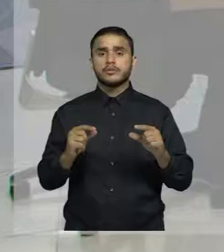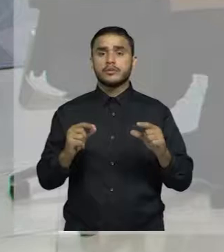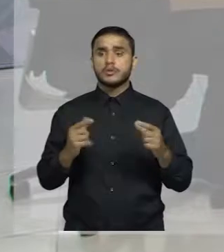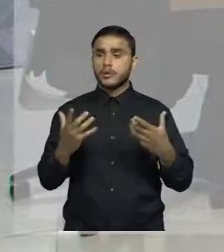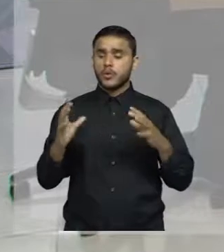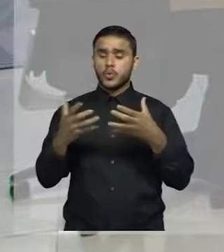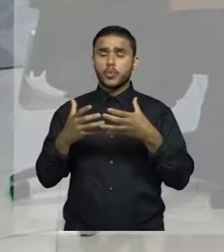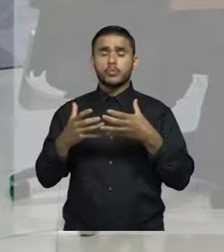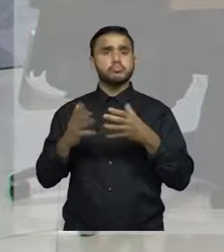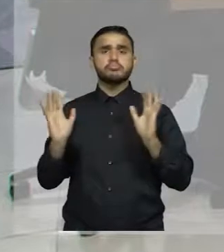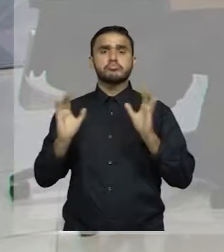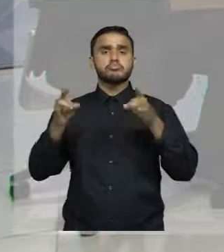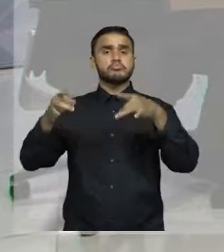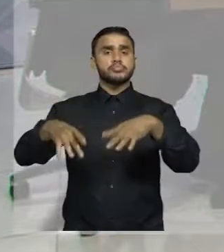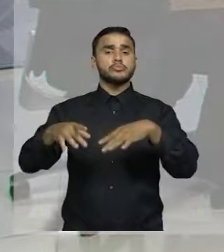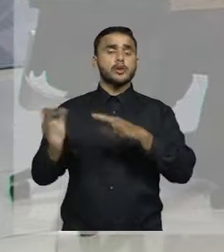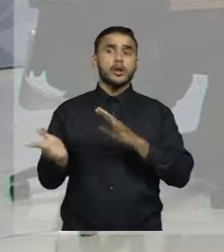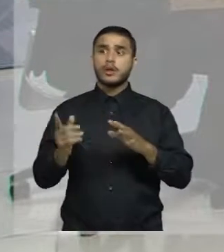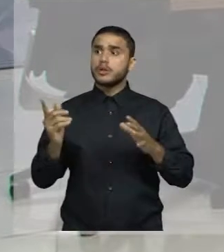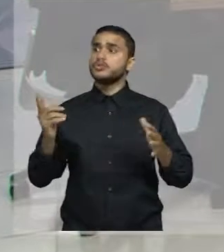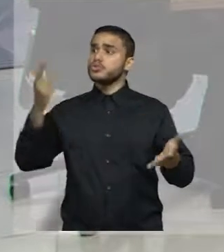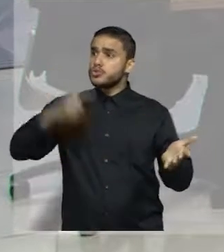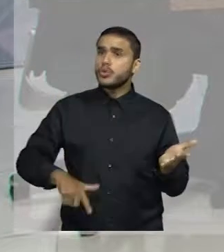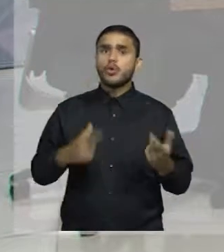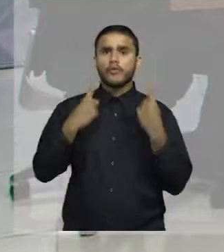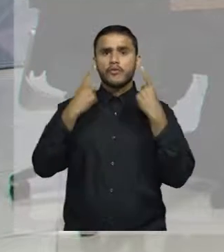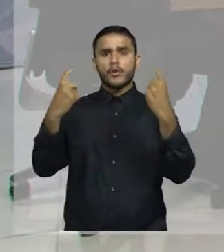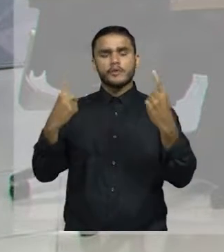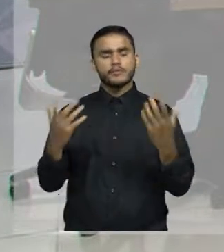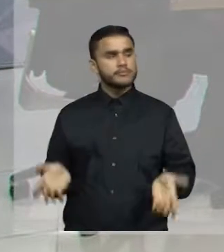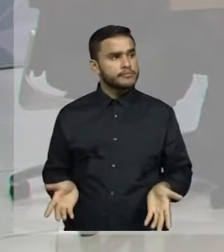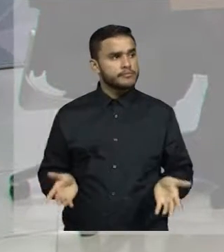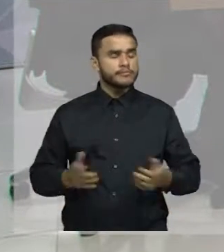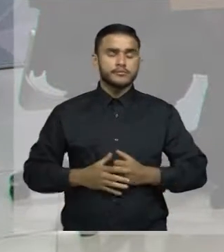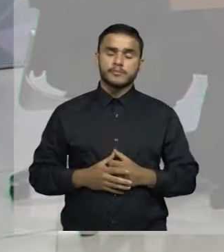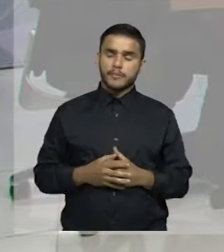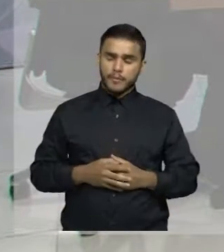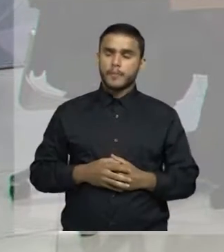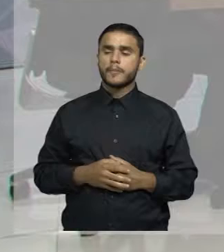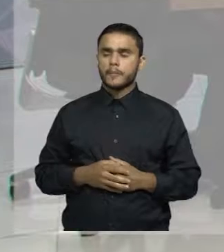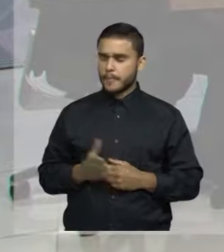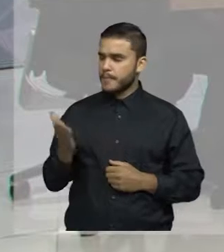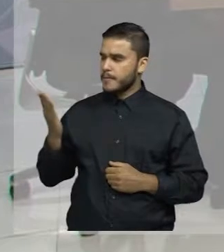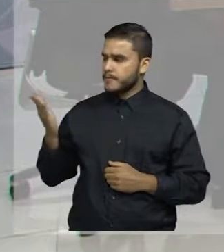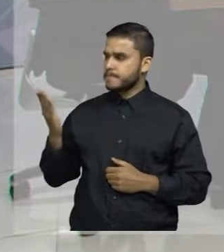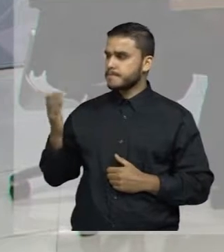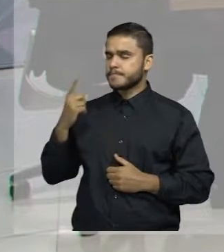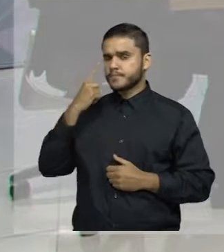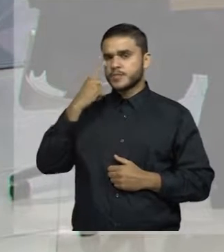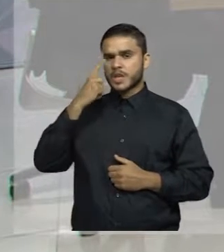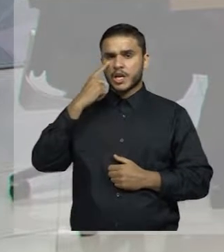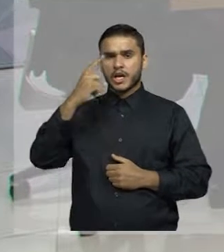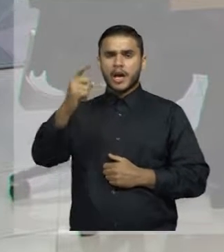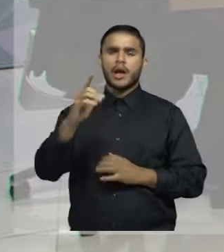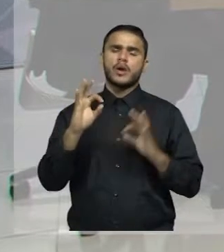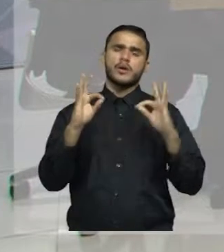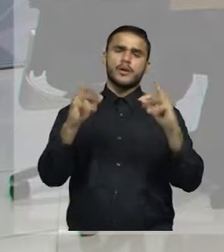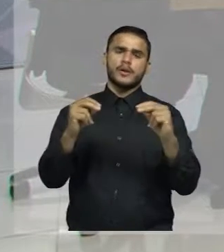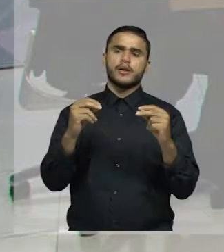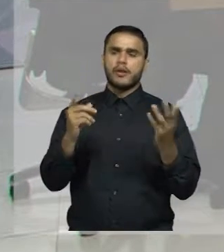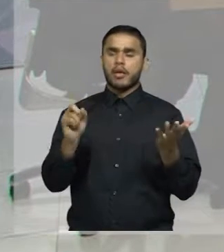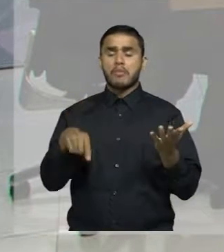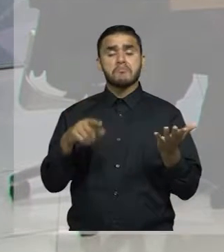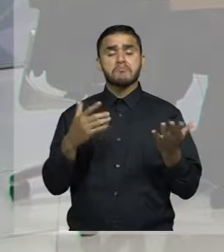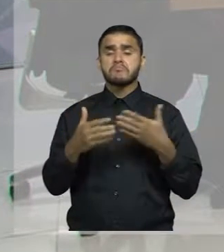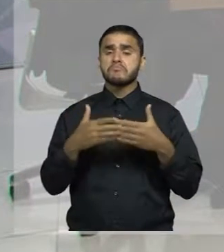criminalidade. Sai o Exército, volta tudo. Embora me parece que do ponto de vista da bandidagem, não faz muita diferença se você enquadra